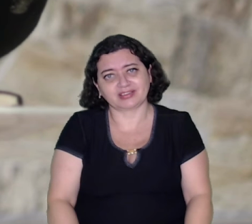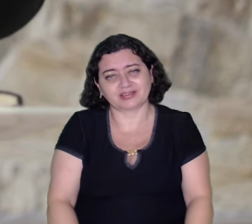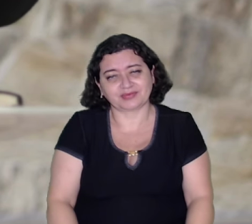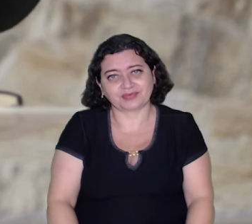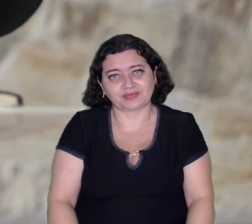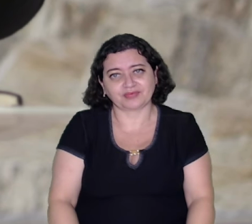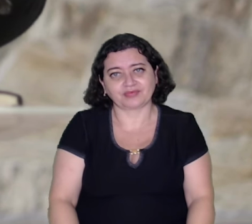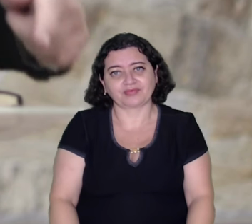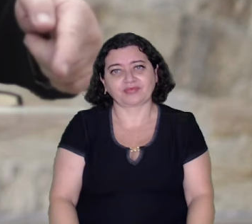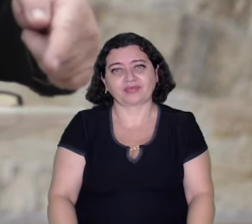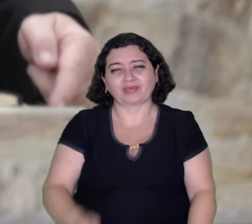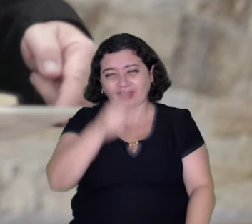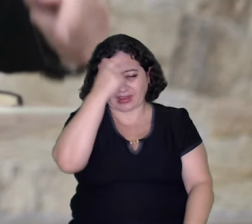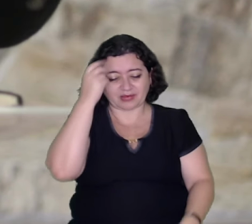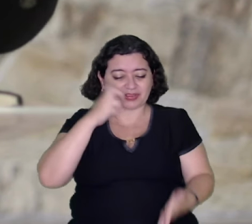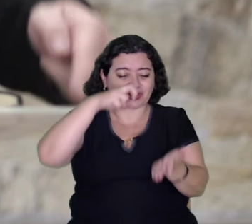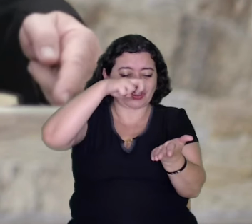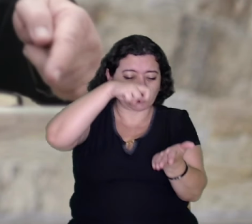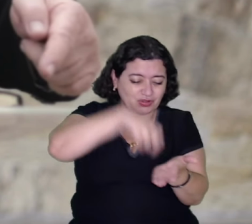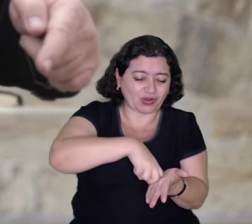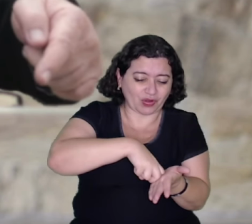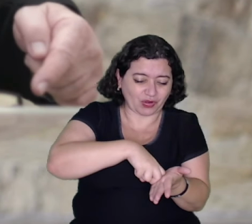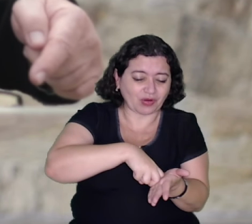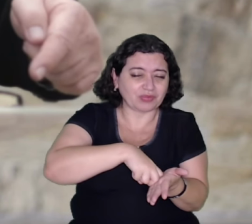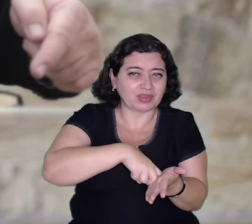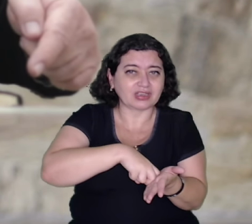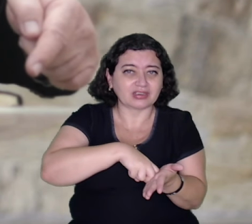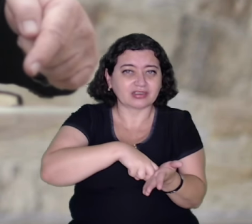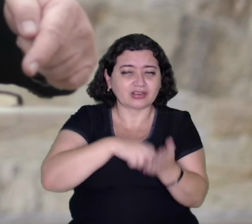É aquele que dobra o seu joelho, ora ao Senhor,